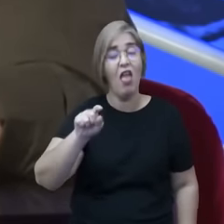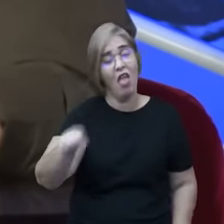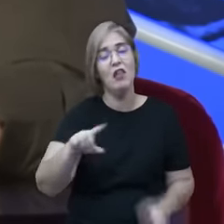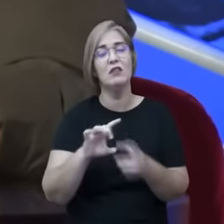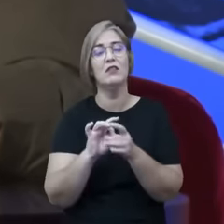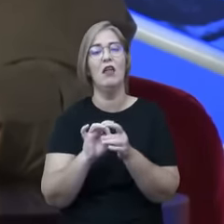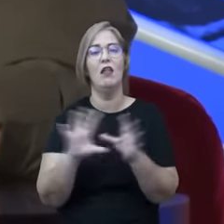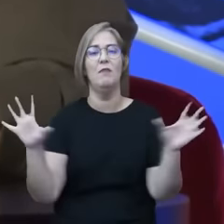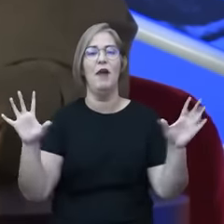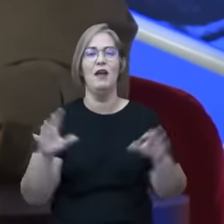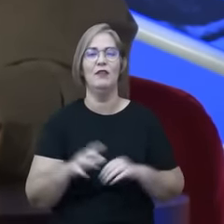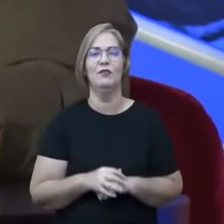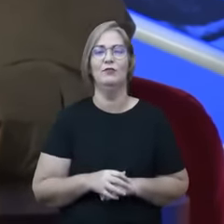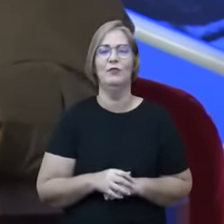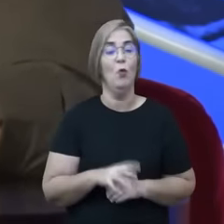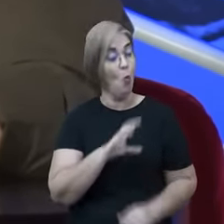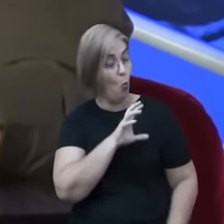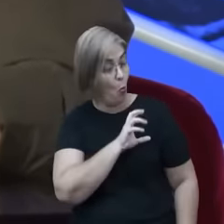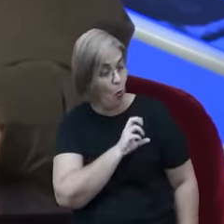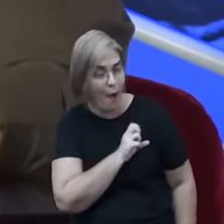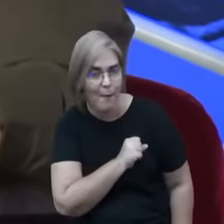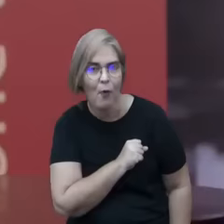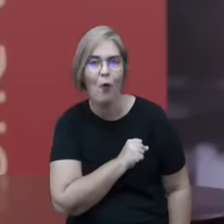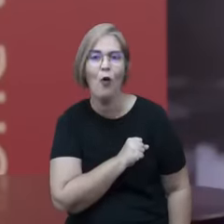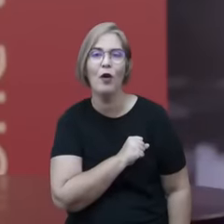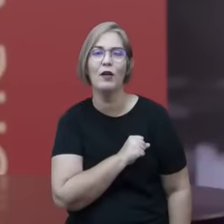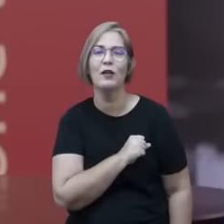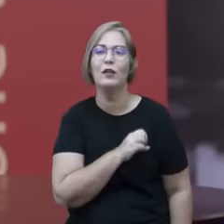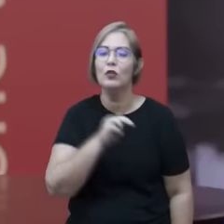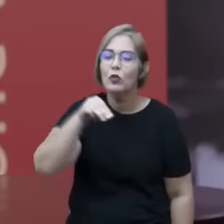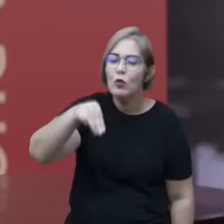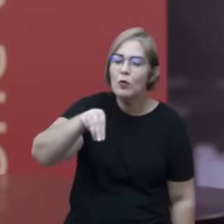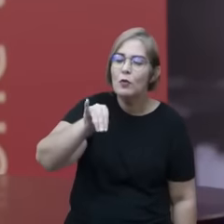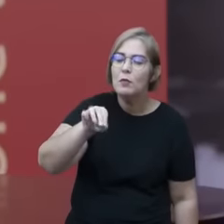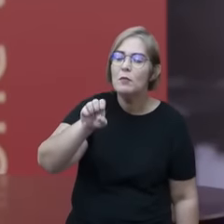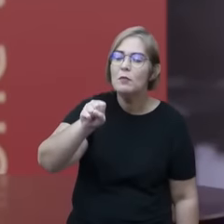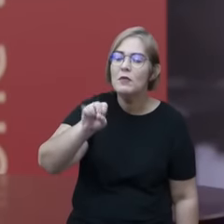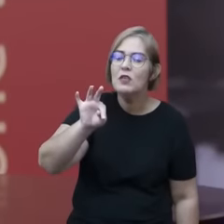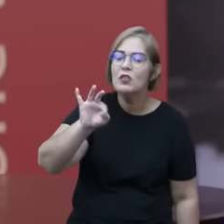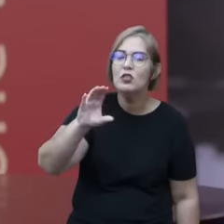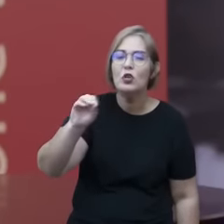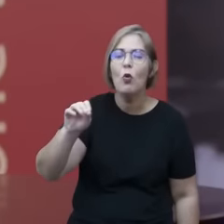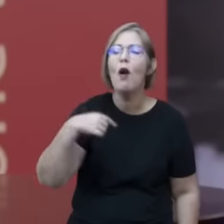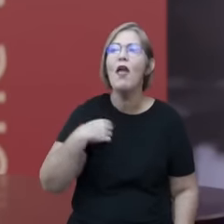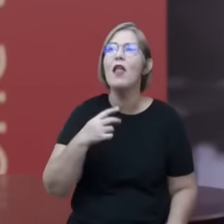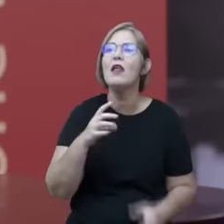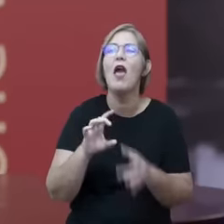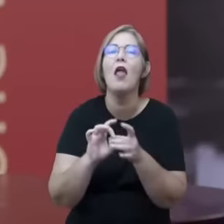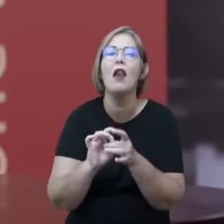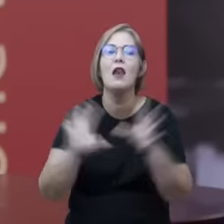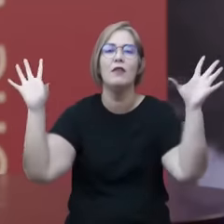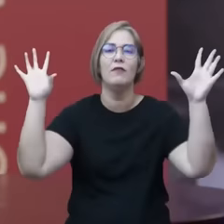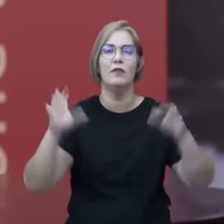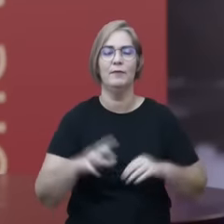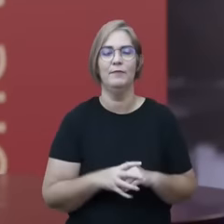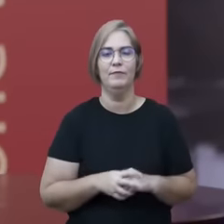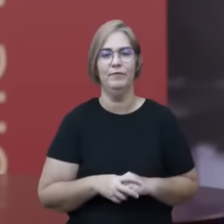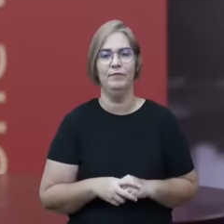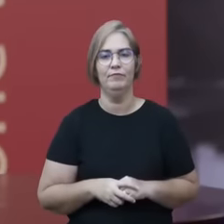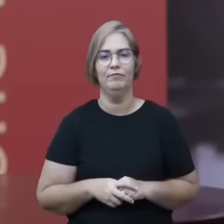a paixão de um místico na alma de um cético. Vamos então só encerrar com a última hã